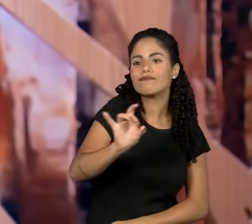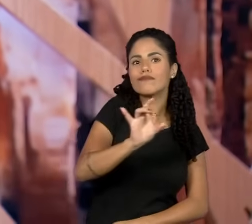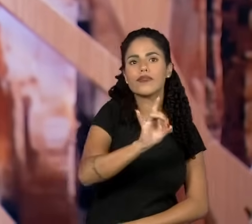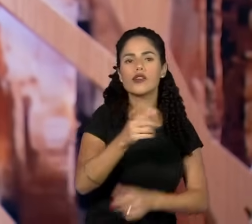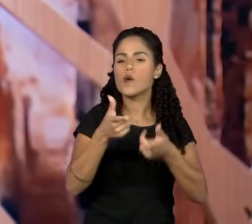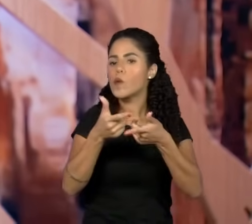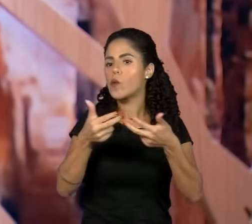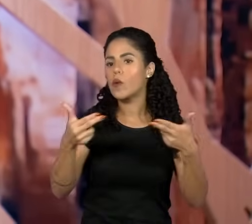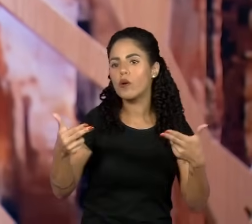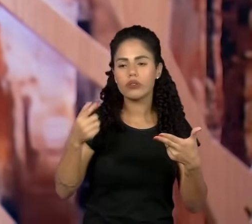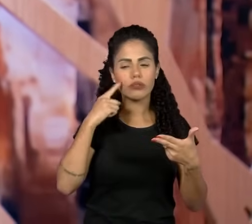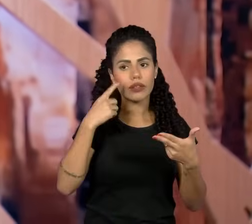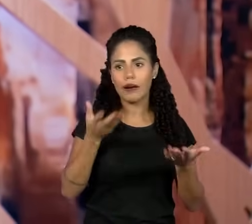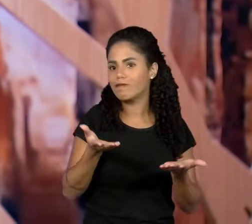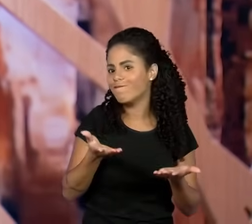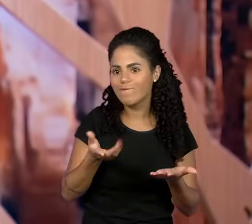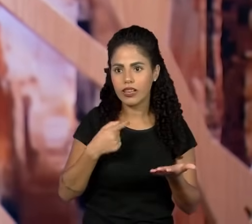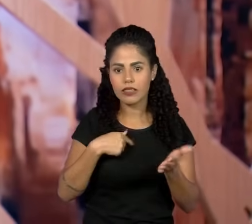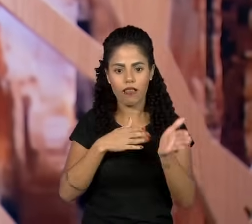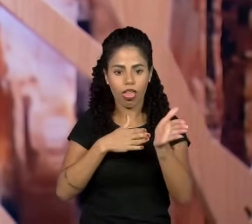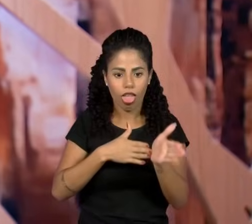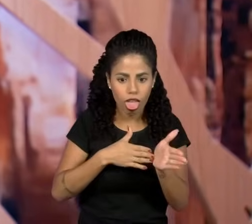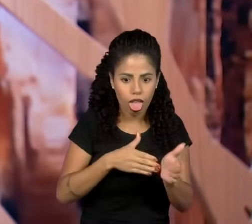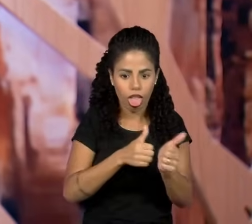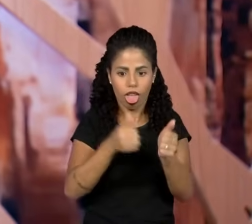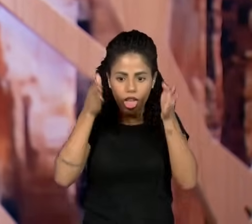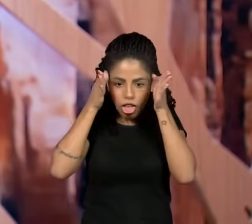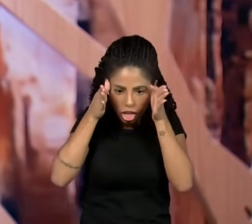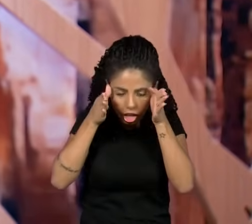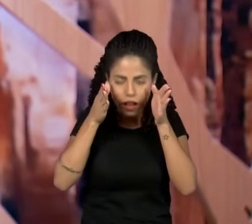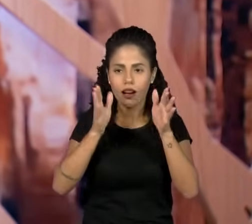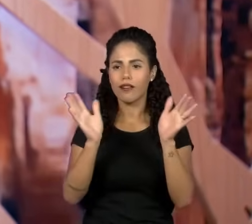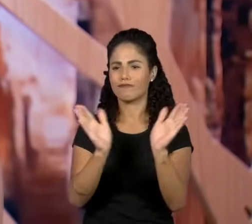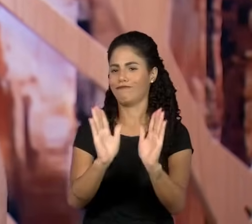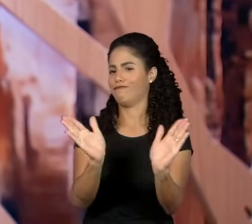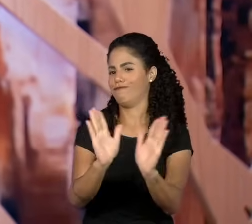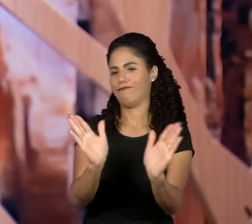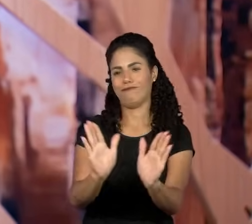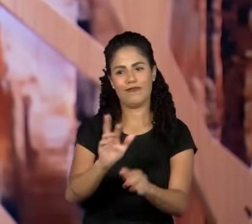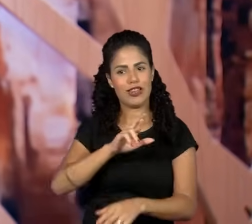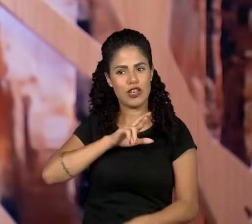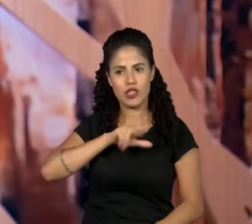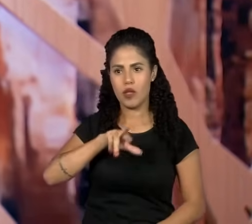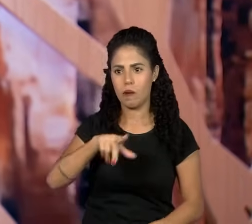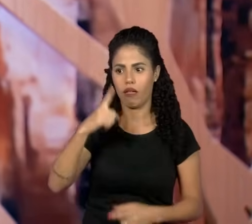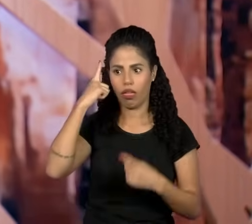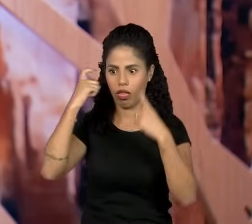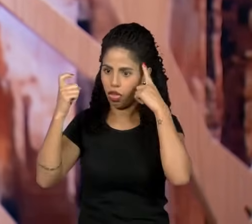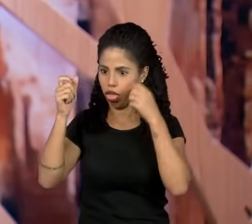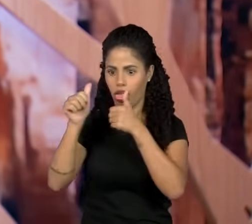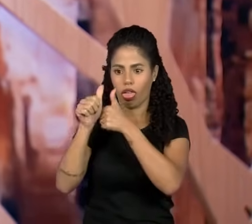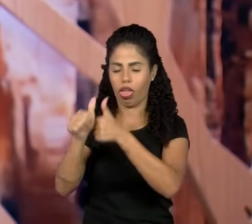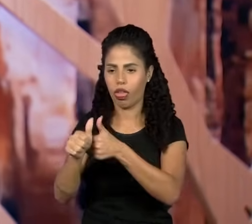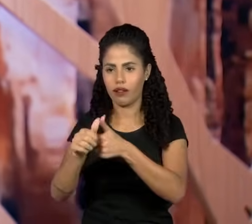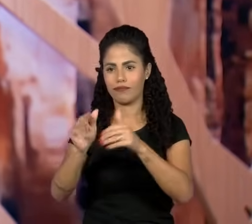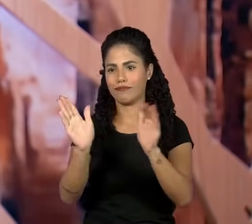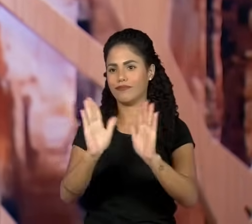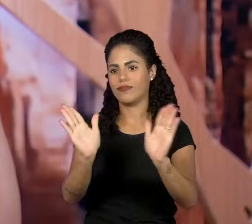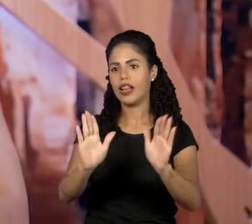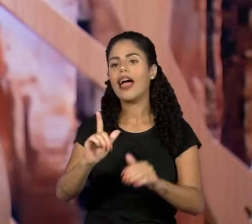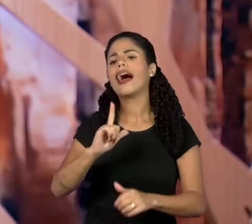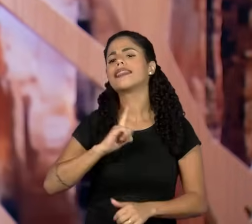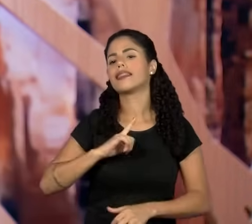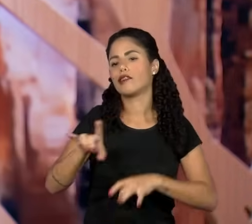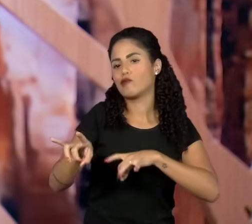que vai vir cheio de dogmas, cheio de ideias já muito pré-formatadas. Claro que tem todas